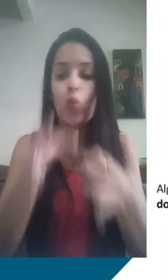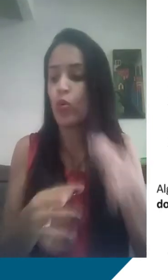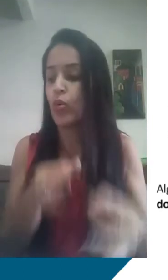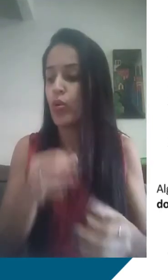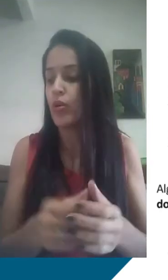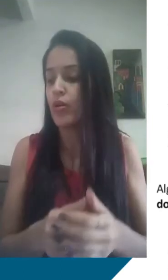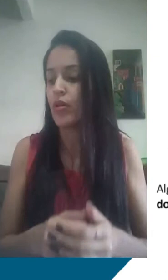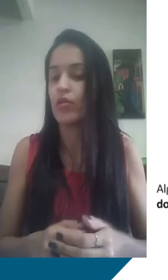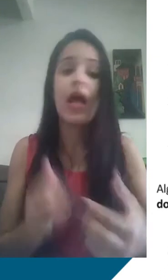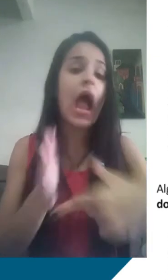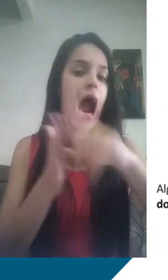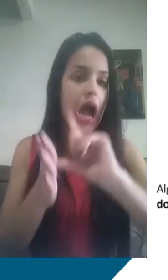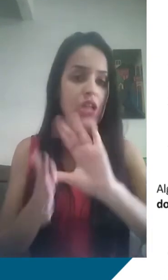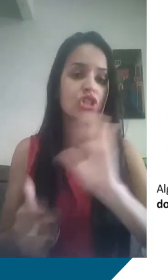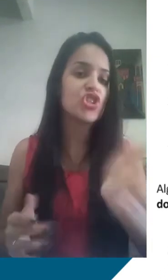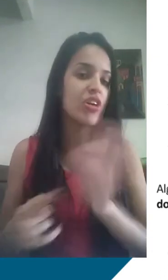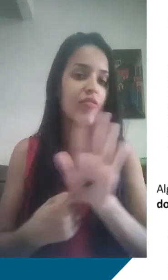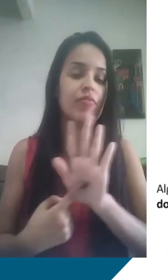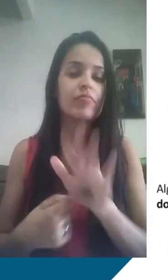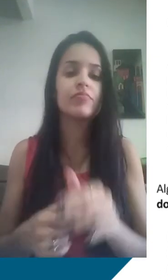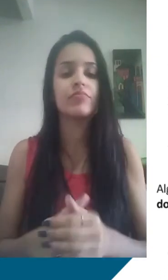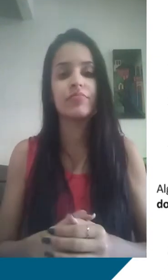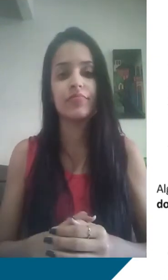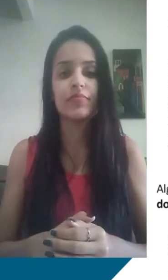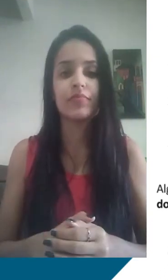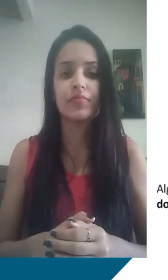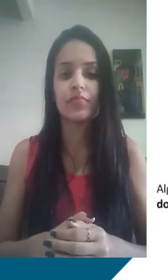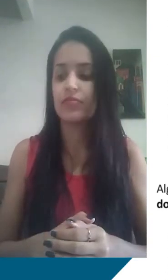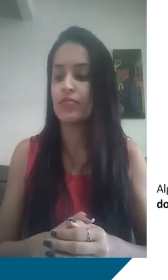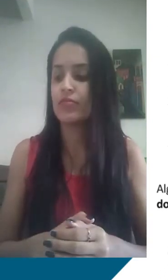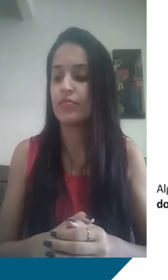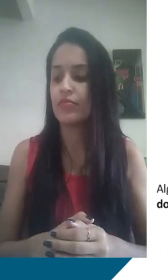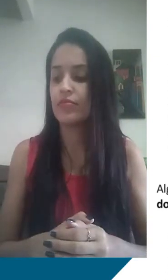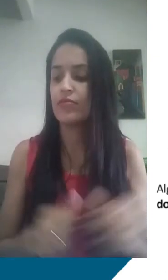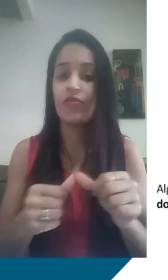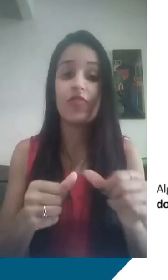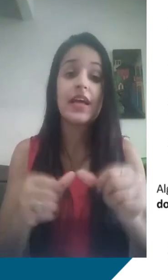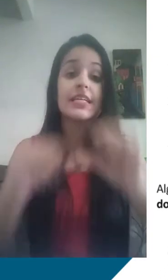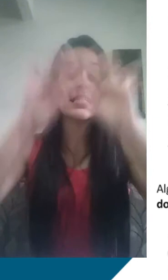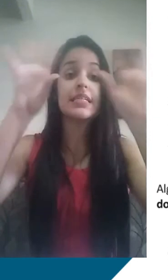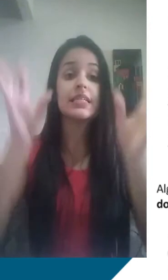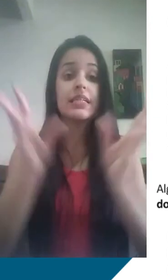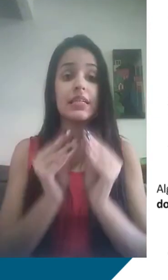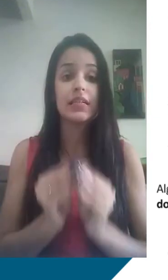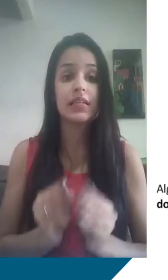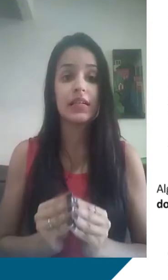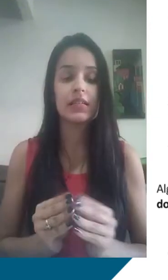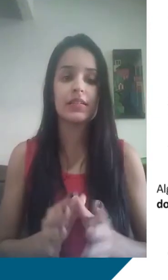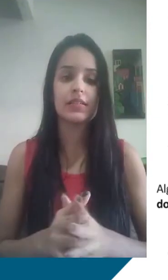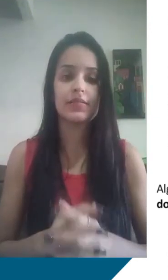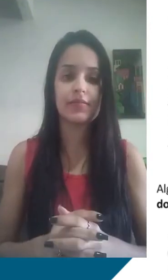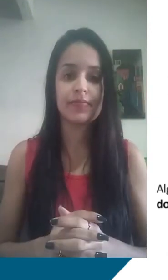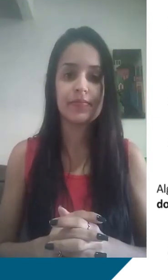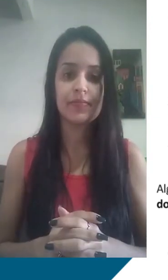o produto atrativo para o consumidor. Indica o resumo, a síntese da função do texto publicitário, que é